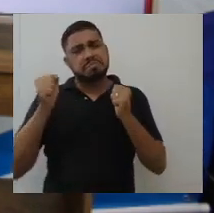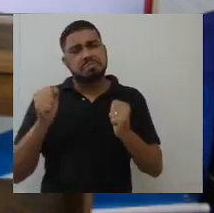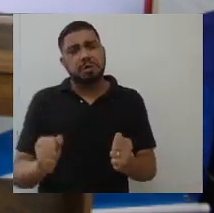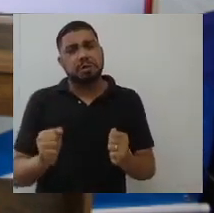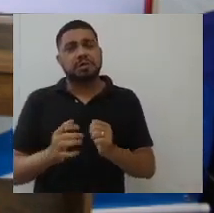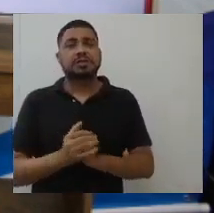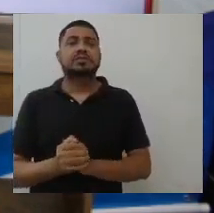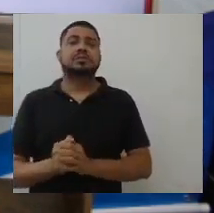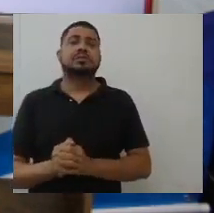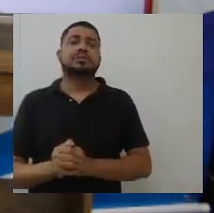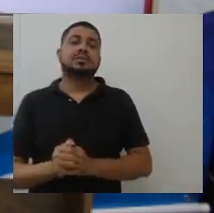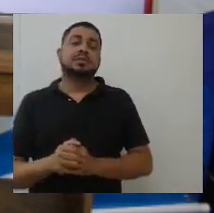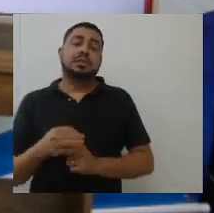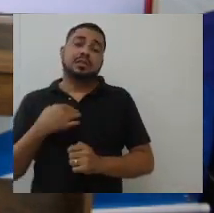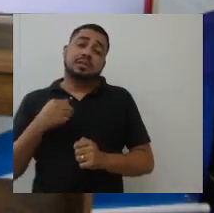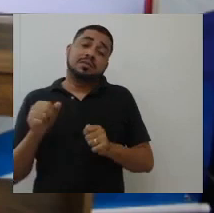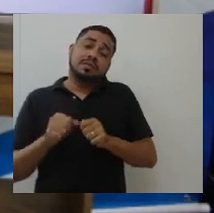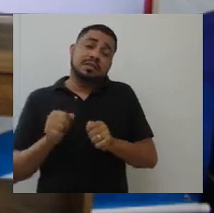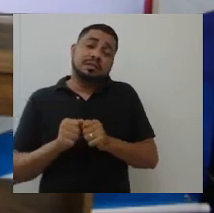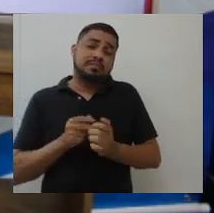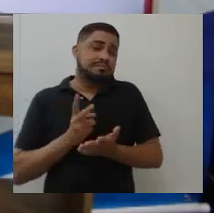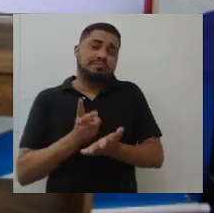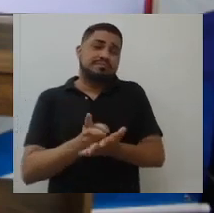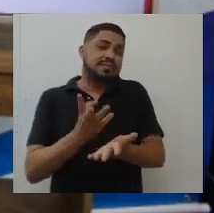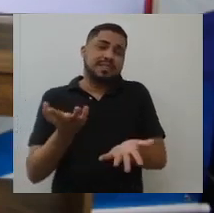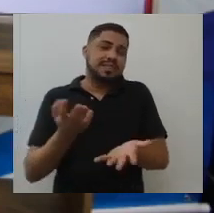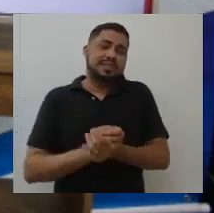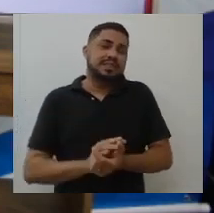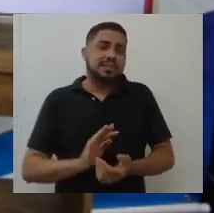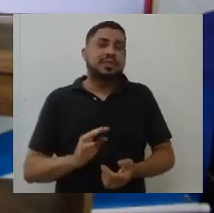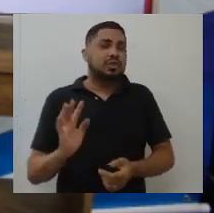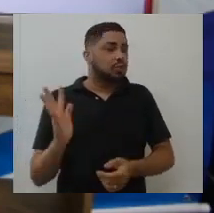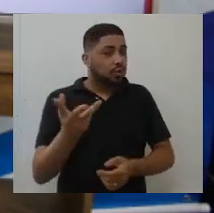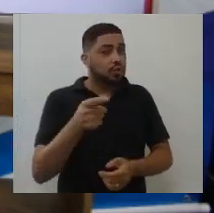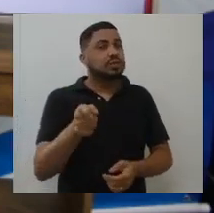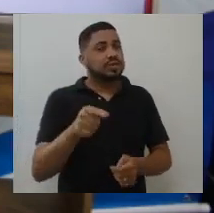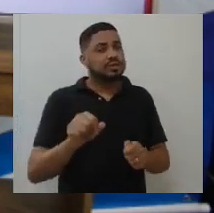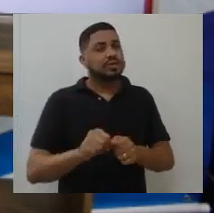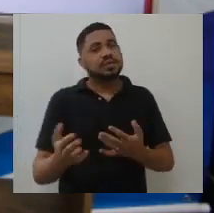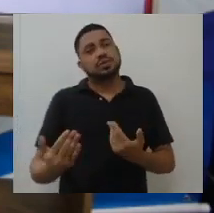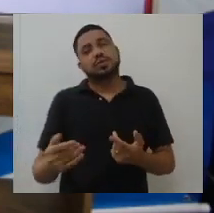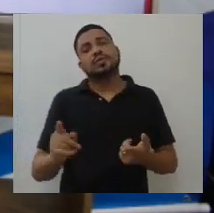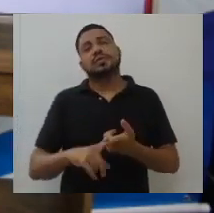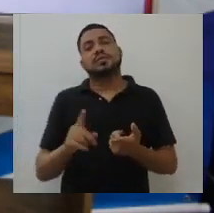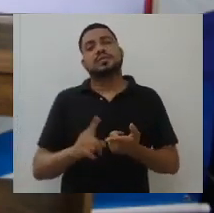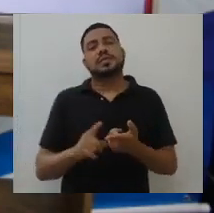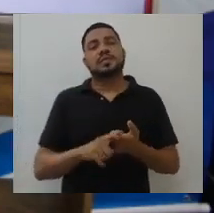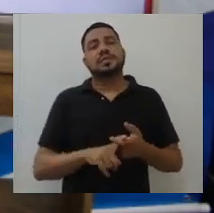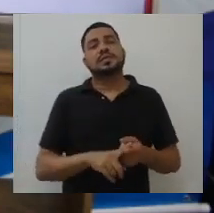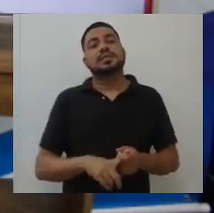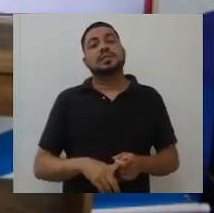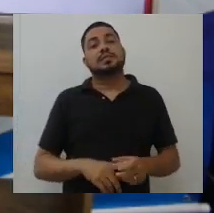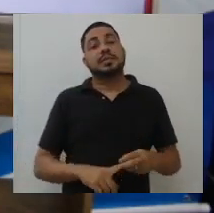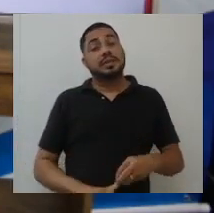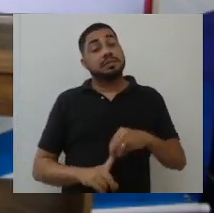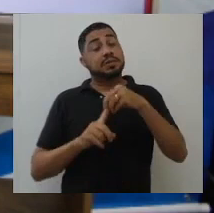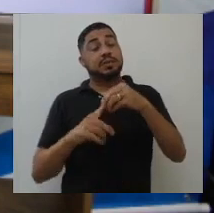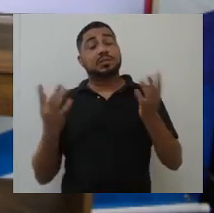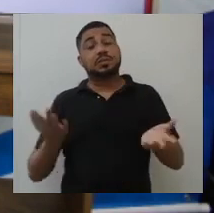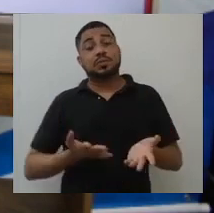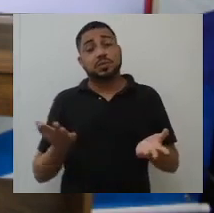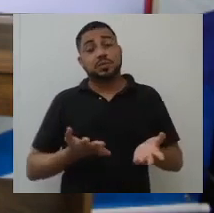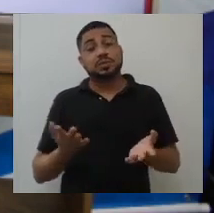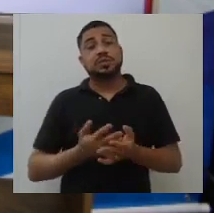pode... Eu faço isso o tempo todo, na verdade. Acredito que todos vocês jovens também acabam fazendo isso o tempo todo. Principalmente hoje em dia